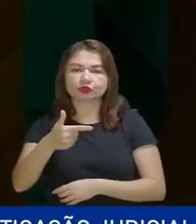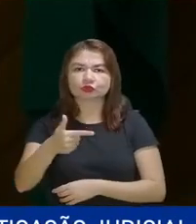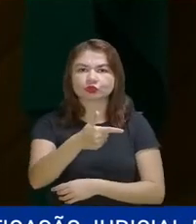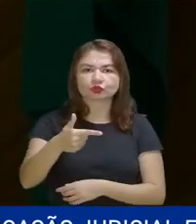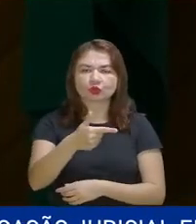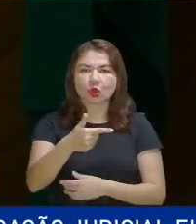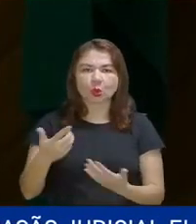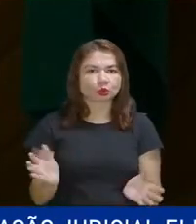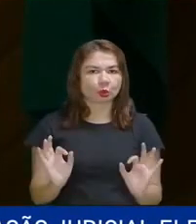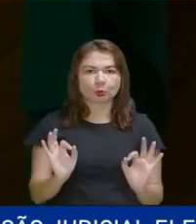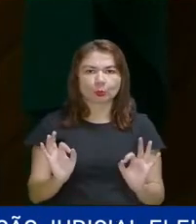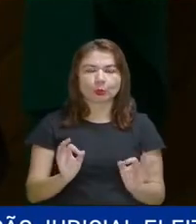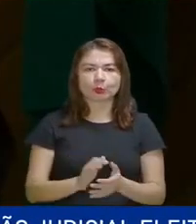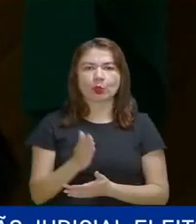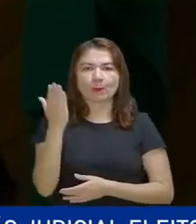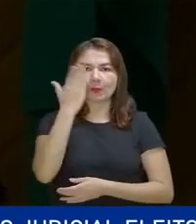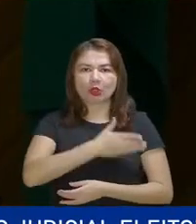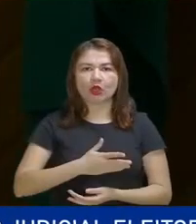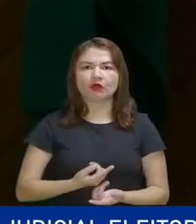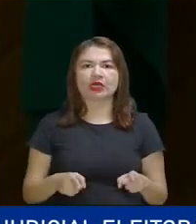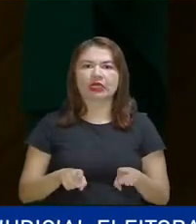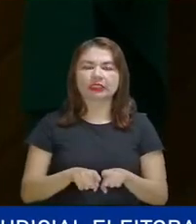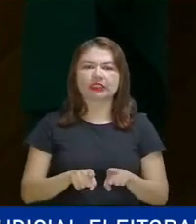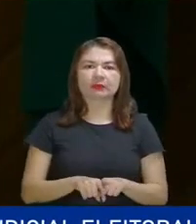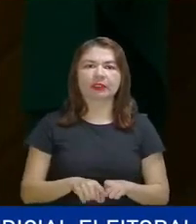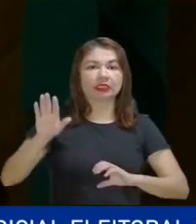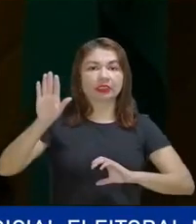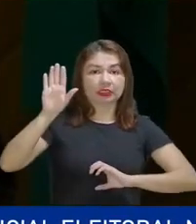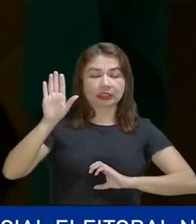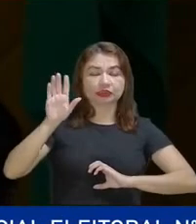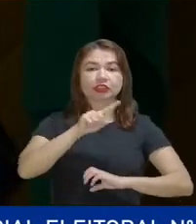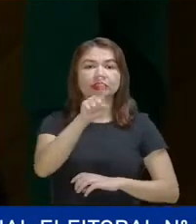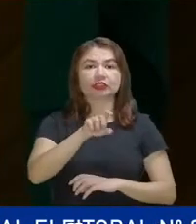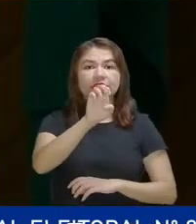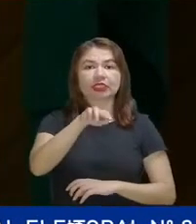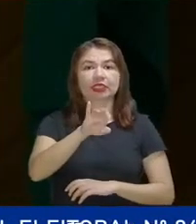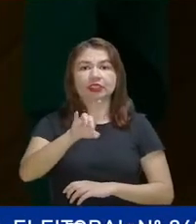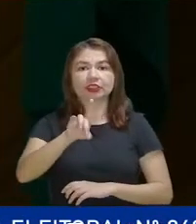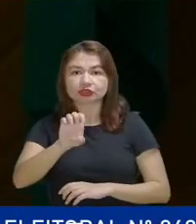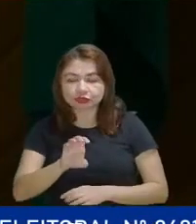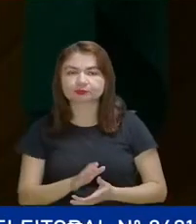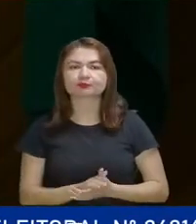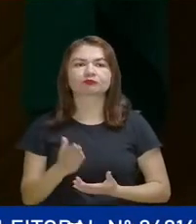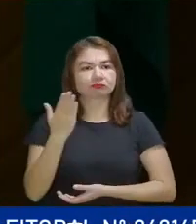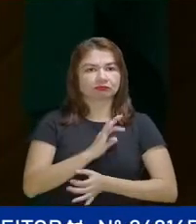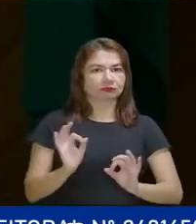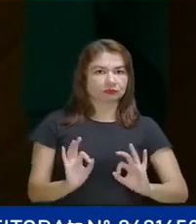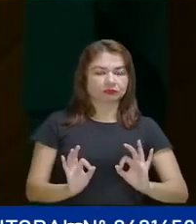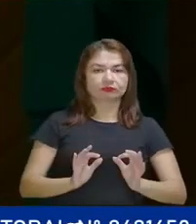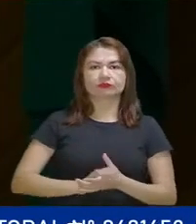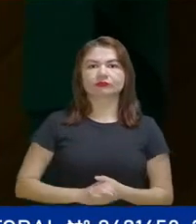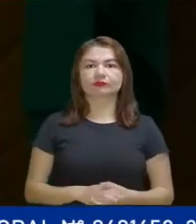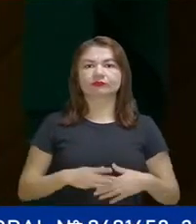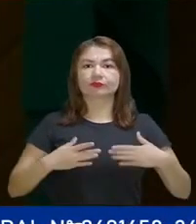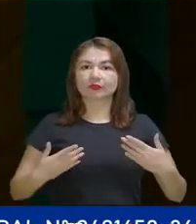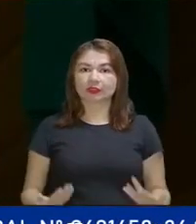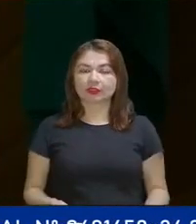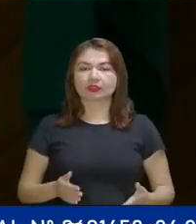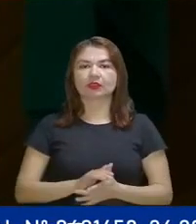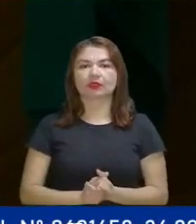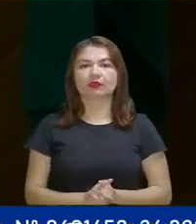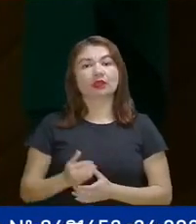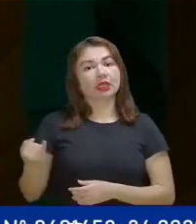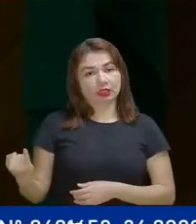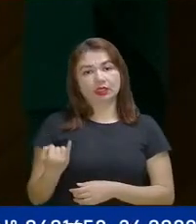ilícitos eleitorais em benefício da candidatura Zeneide da Silva Costa. Finalmente, impõe